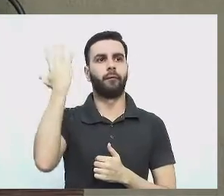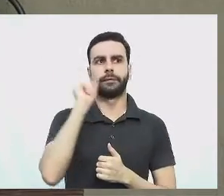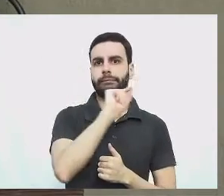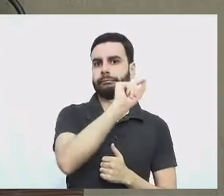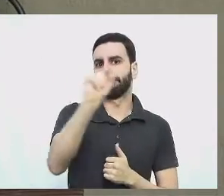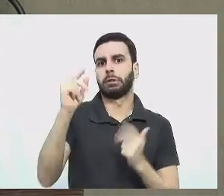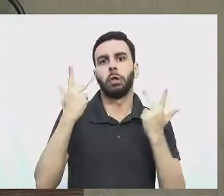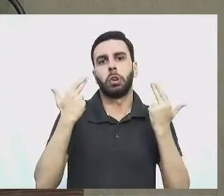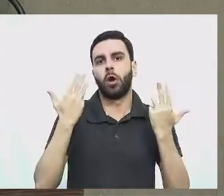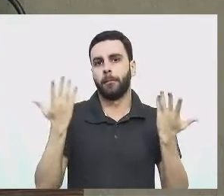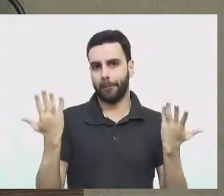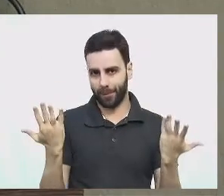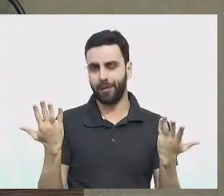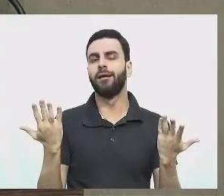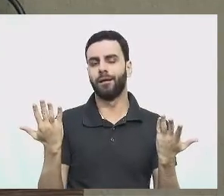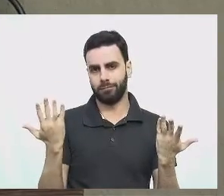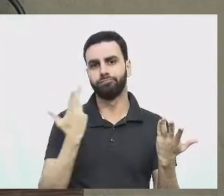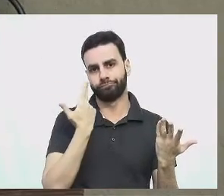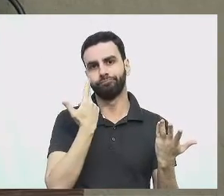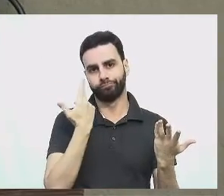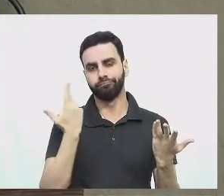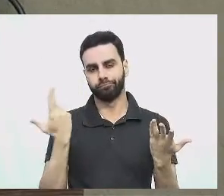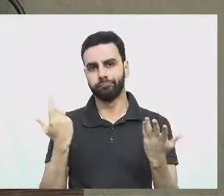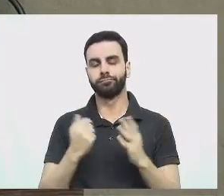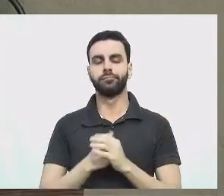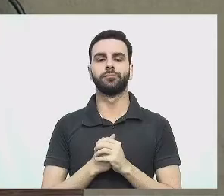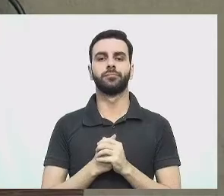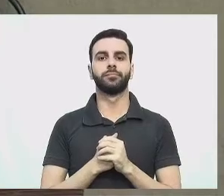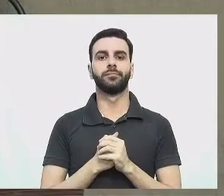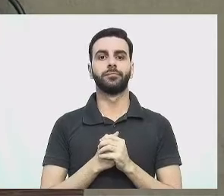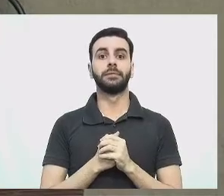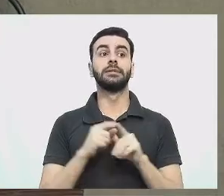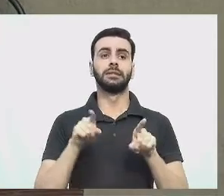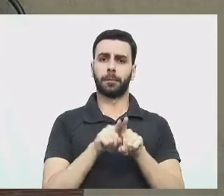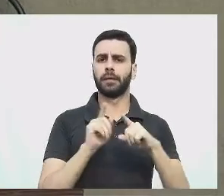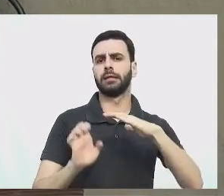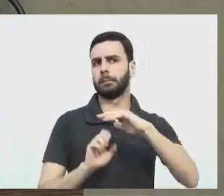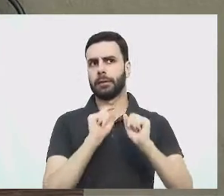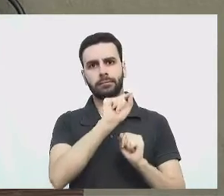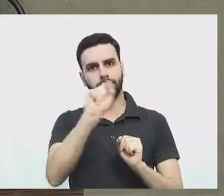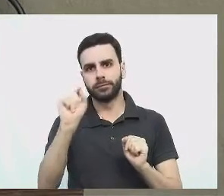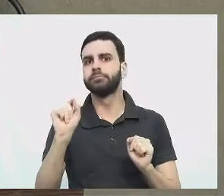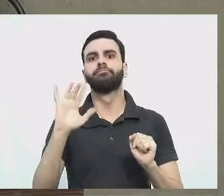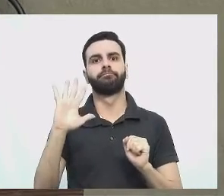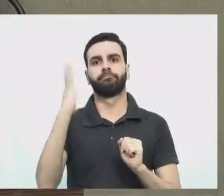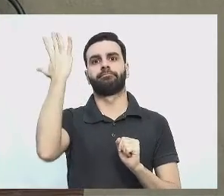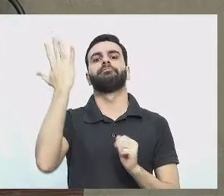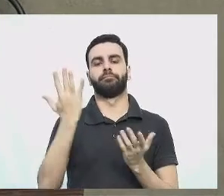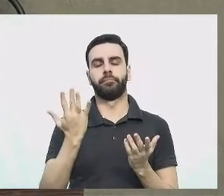as instituições acadêmicas e as empresas de uma forma geral,